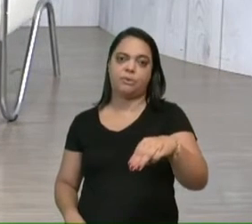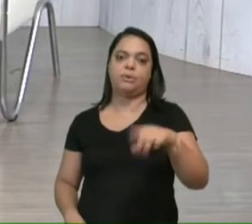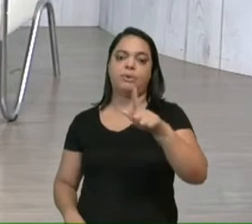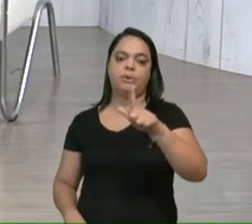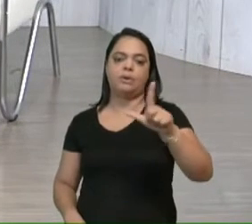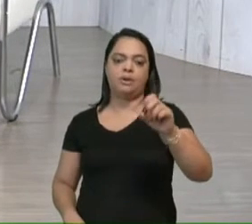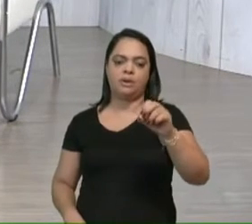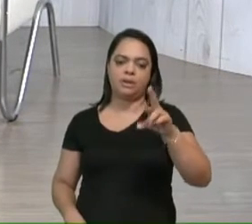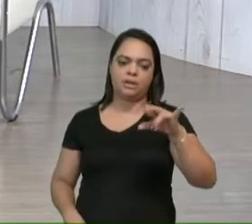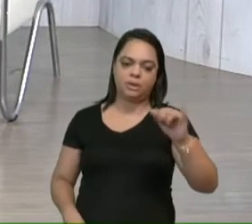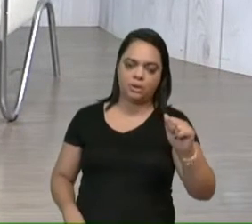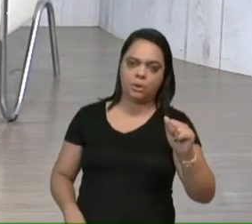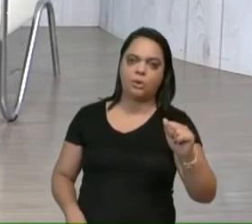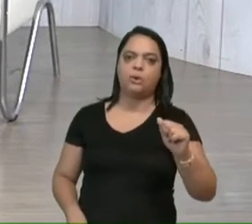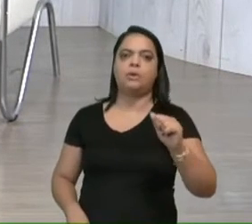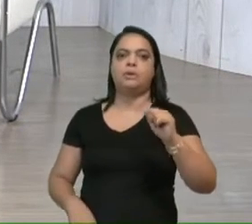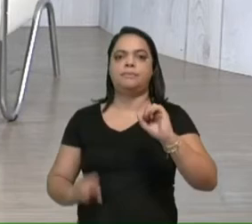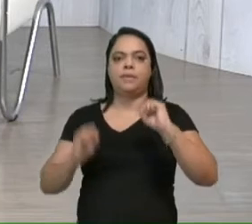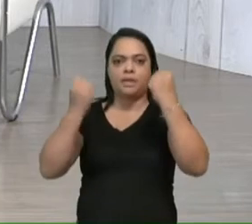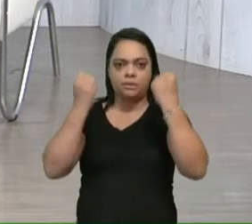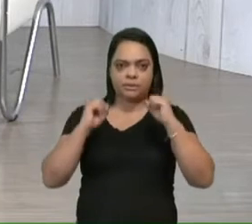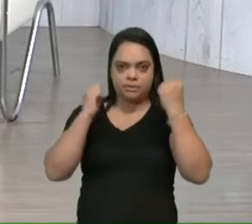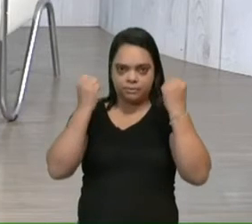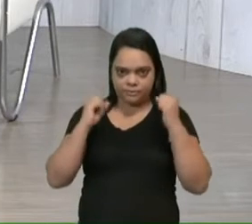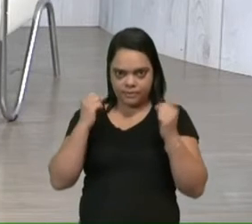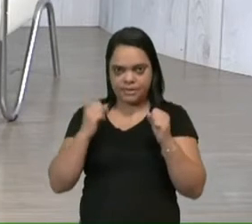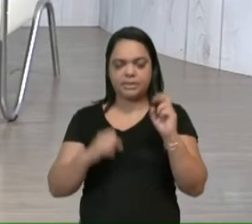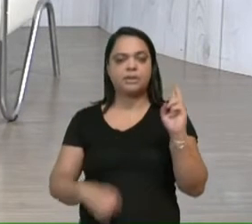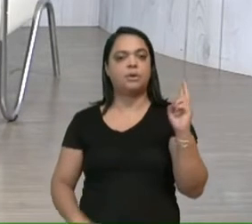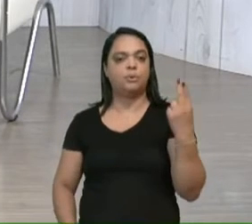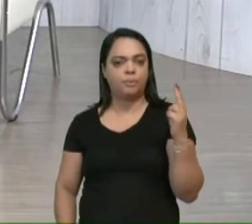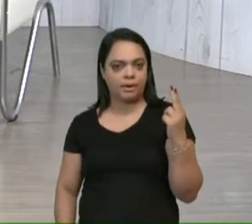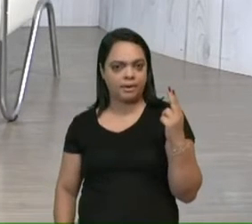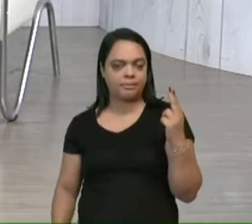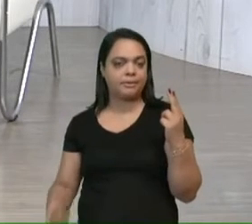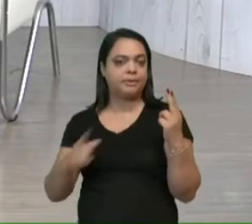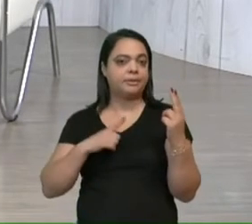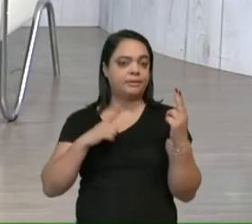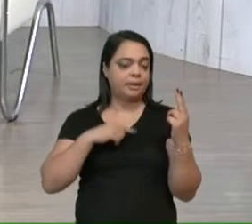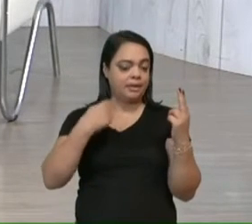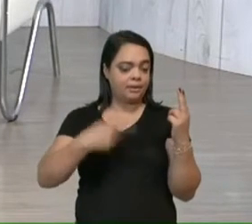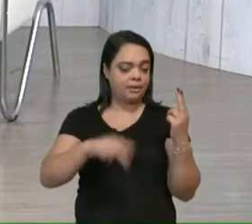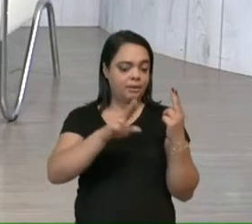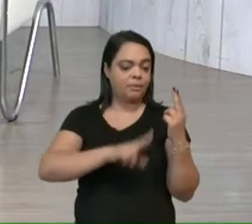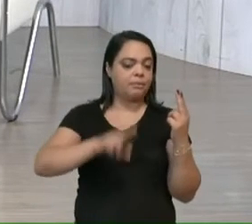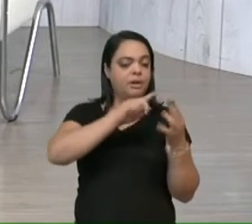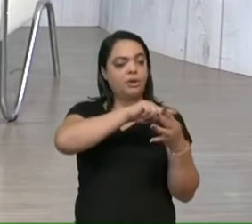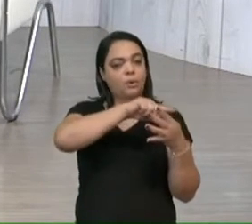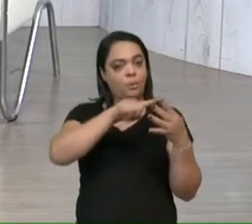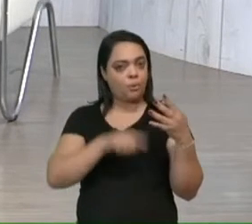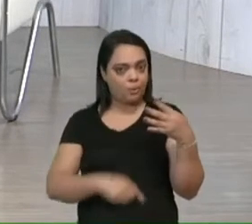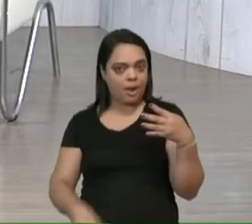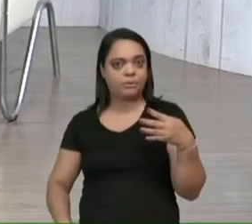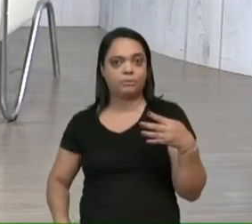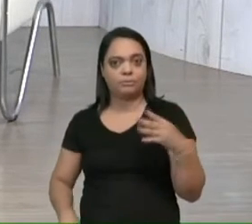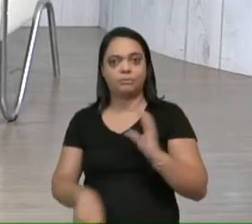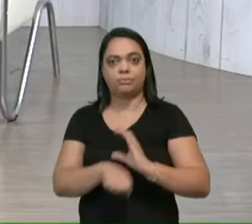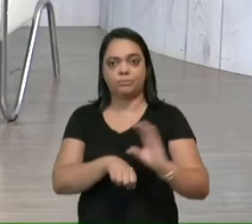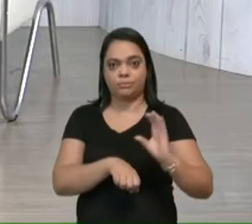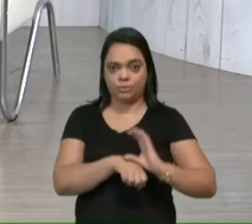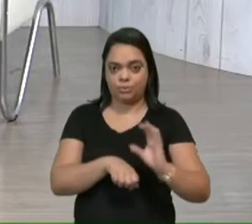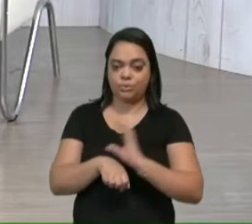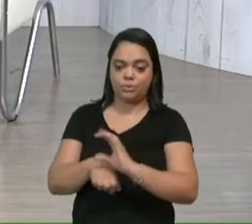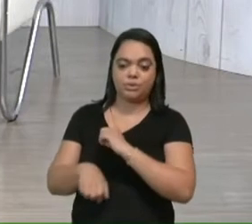campus Glória Campus educação física e o campus umarama então nós temos quatro localidades que ofertamos os nossos